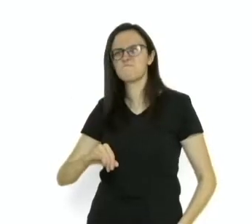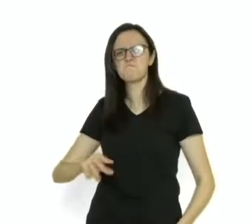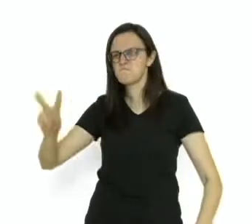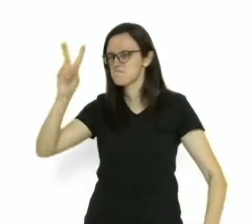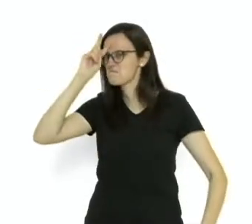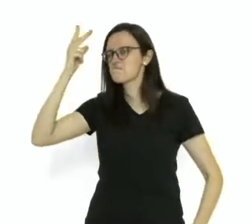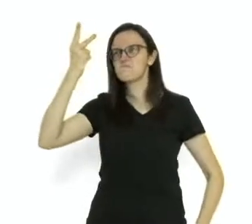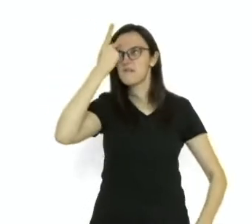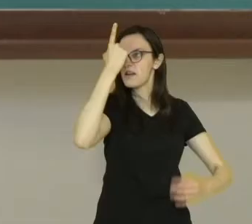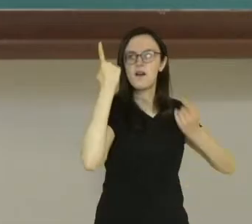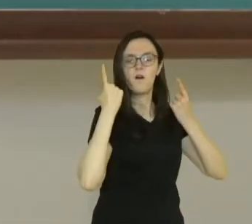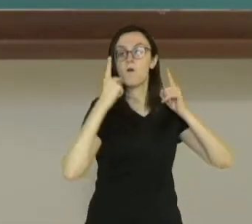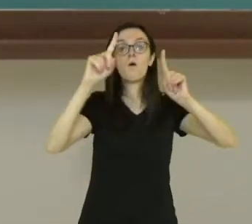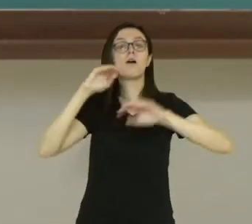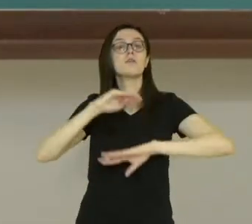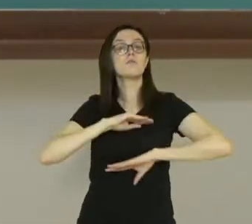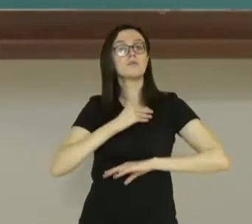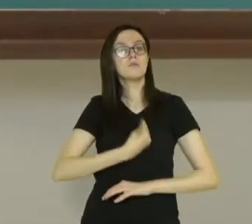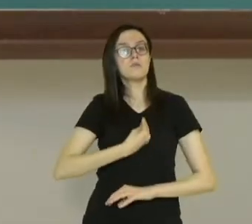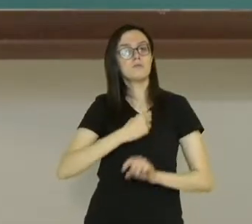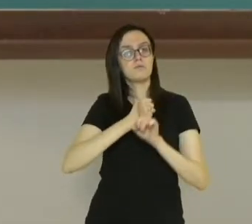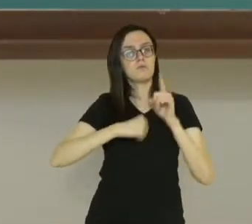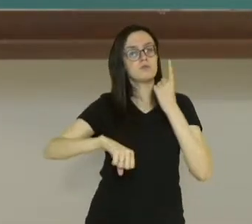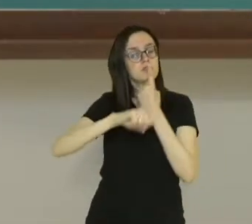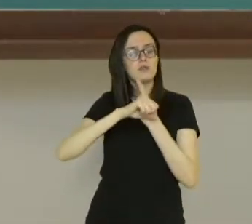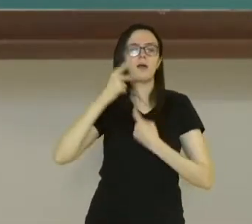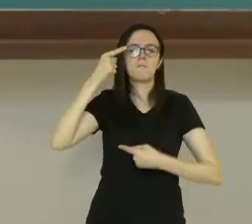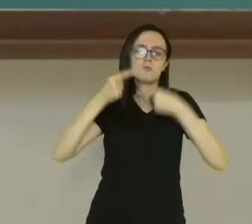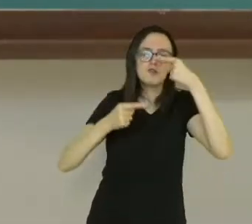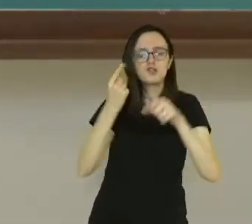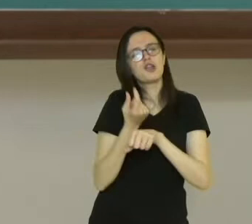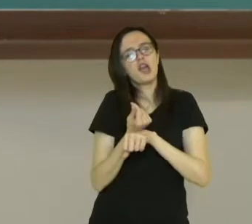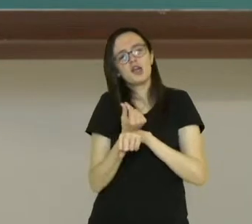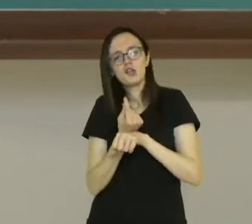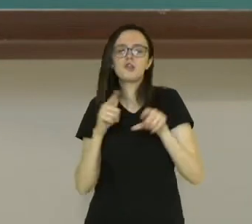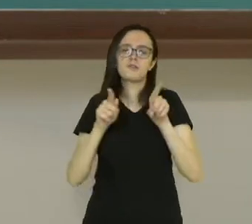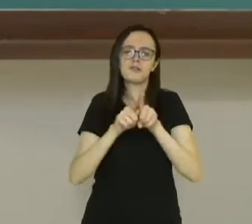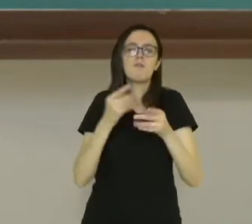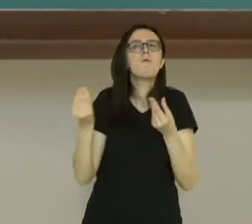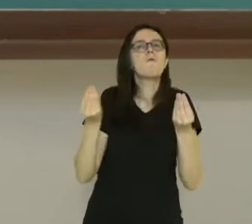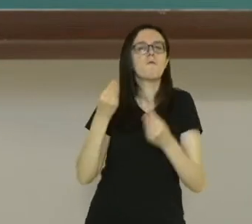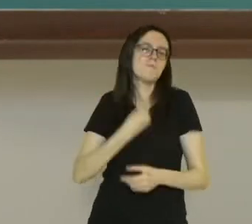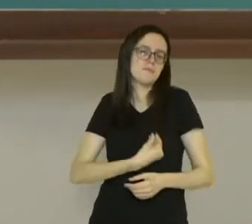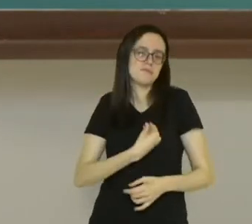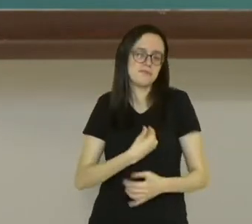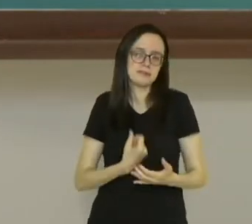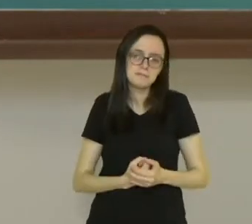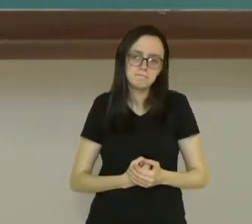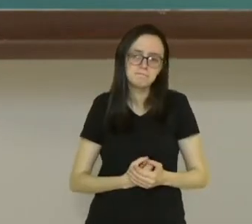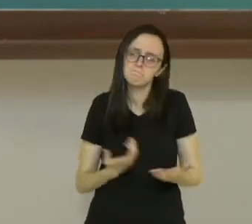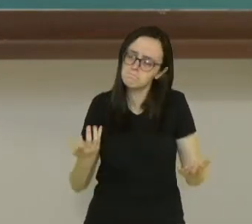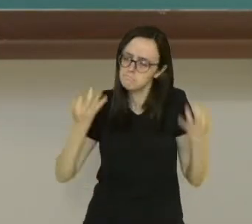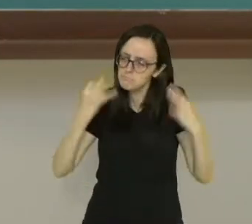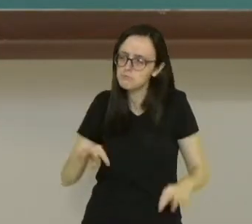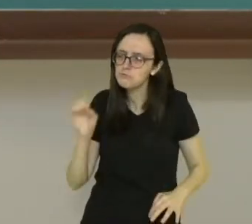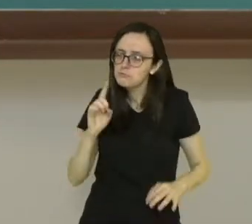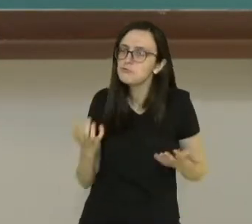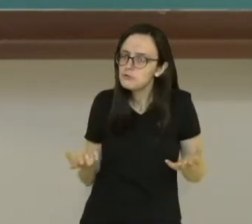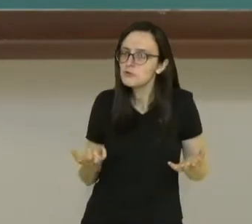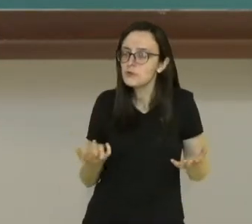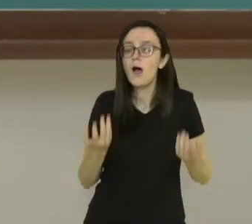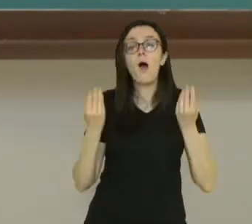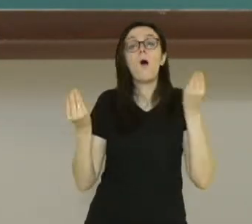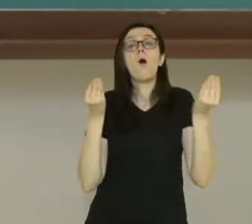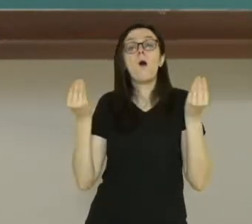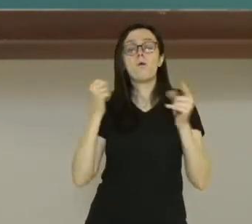contra essas condições sociais, políticas, econômicas de como eles viviam. Muita injustiça, né? Como é